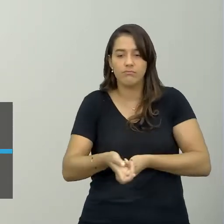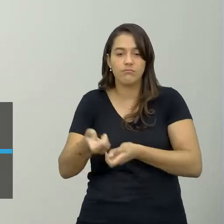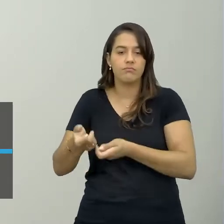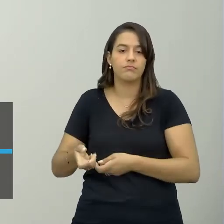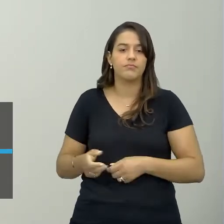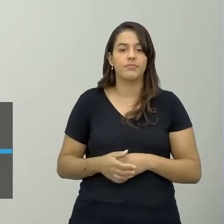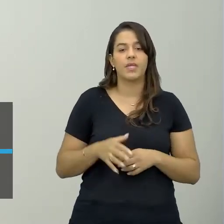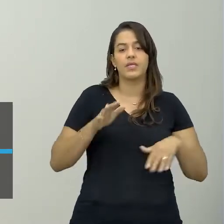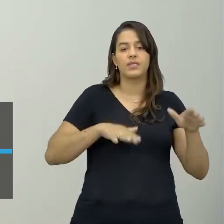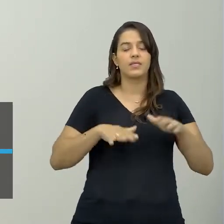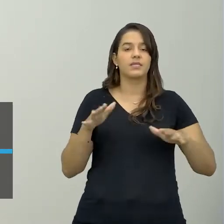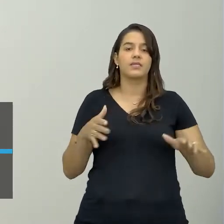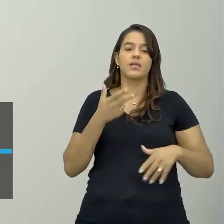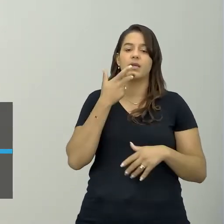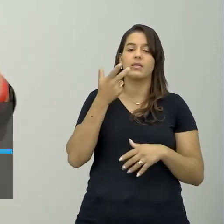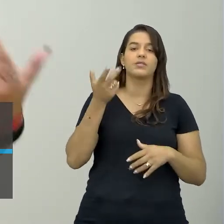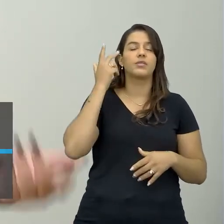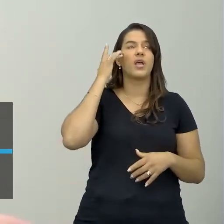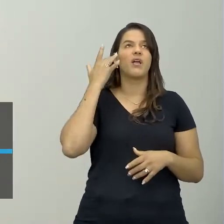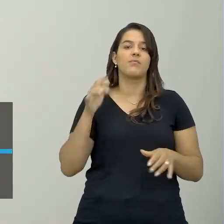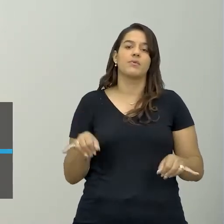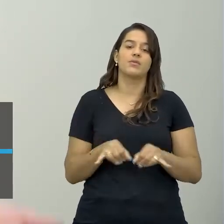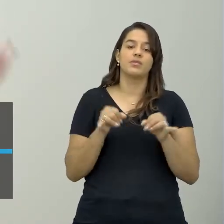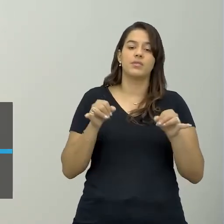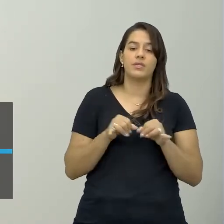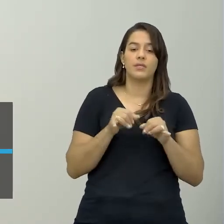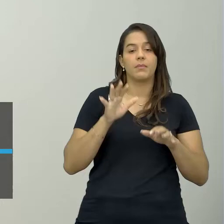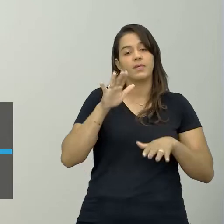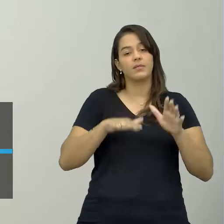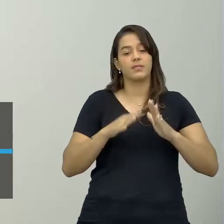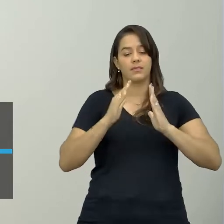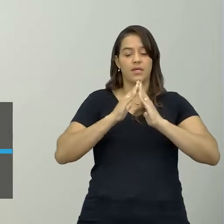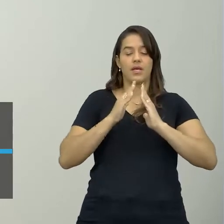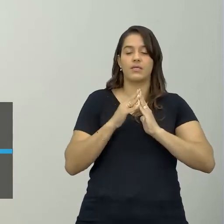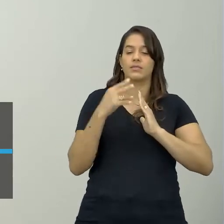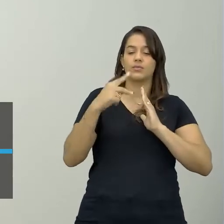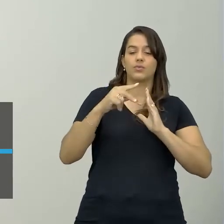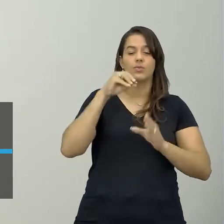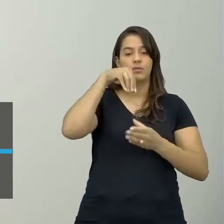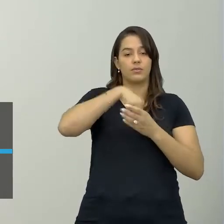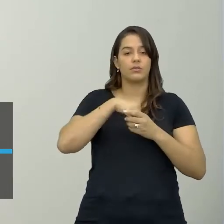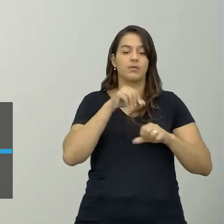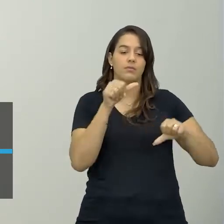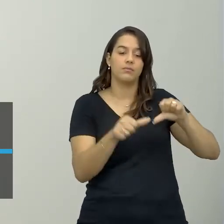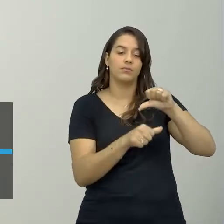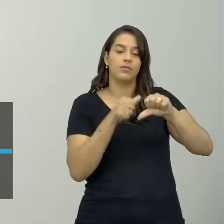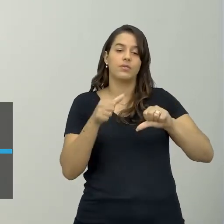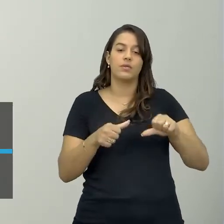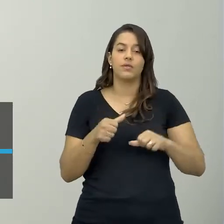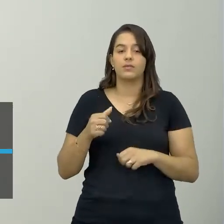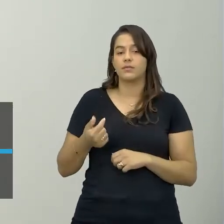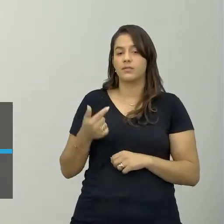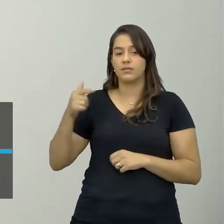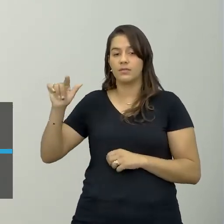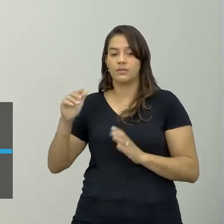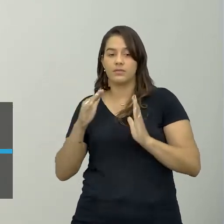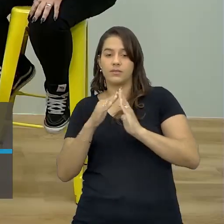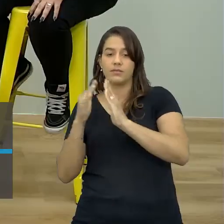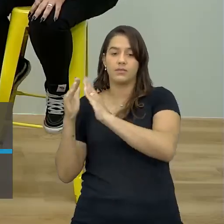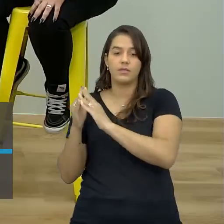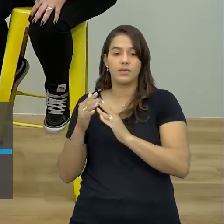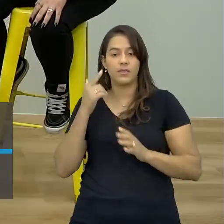tipo, besteira, o que eu vou mudar? Mas às vezes você pode mudar dentro da sua casa e às vezes, sei lá, sua mãe vai na casa da vizinha e fala,